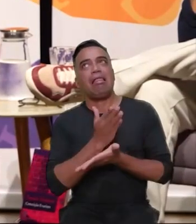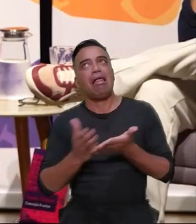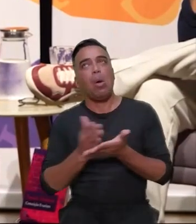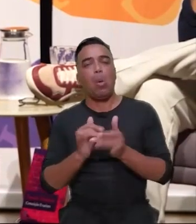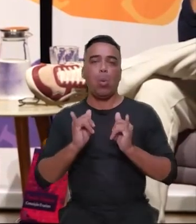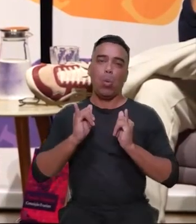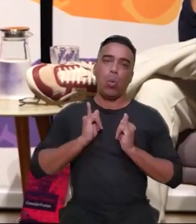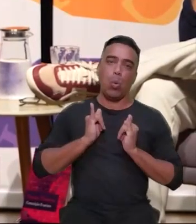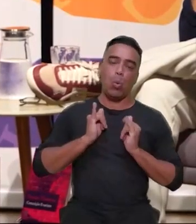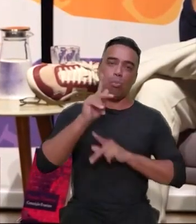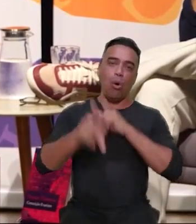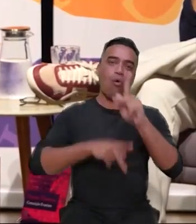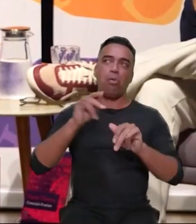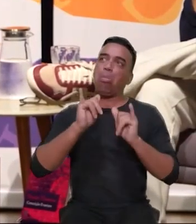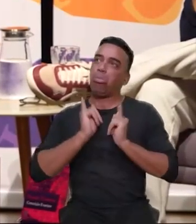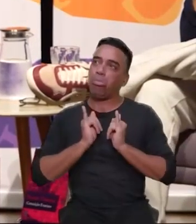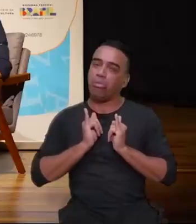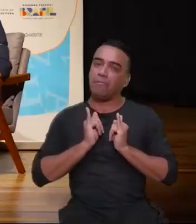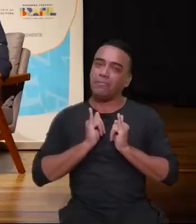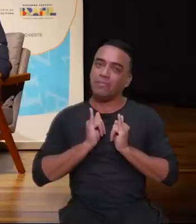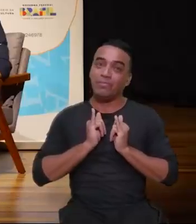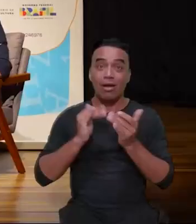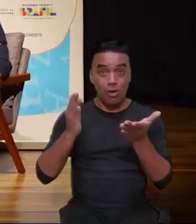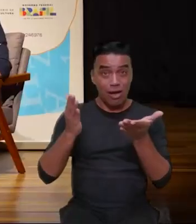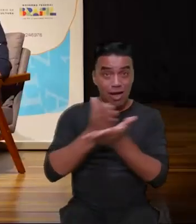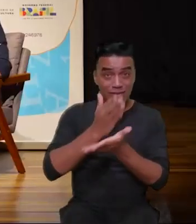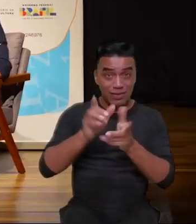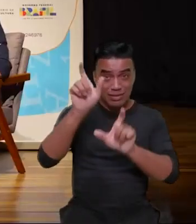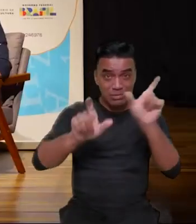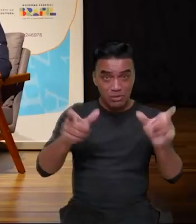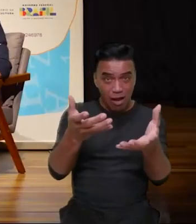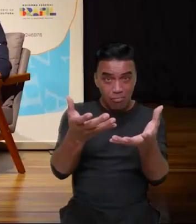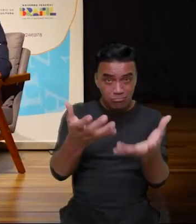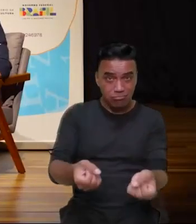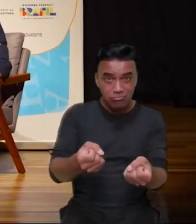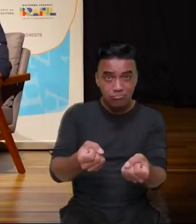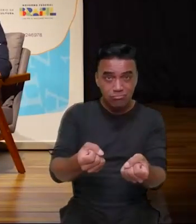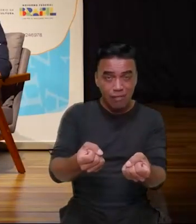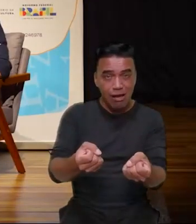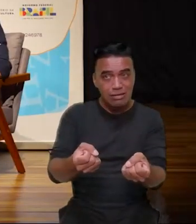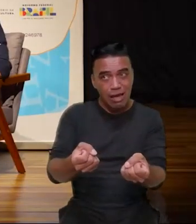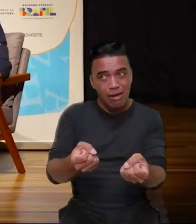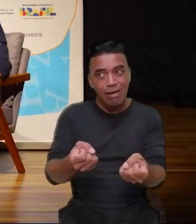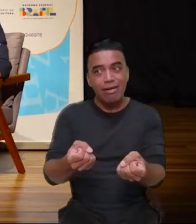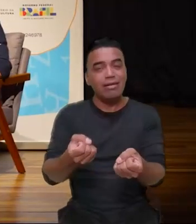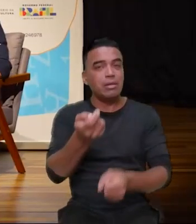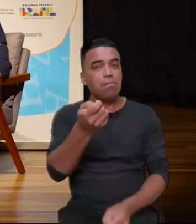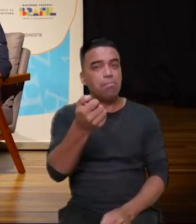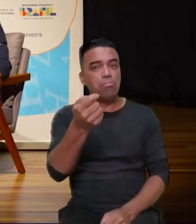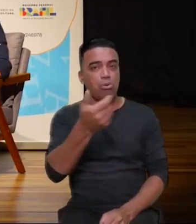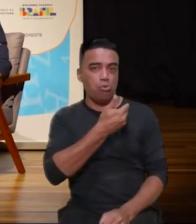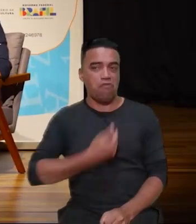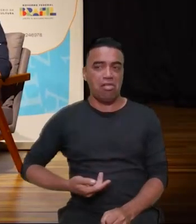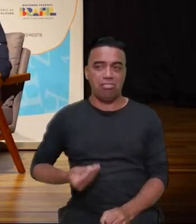para acomodar o povo. Então, as pessoas, às vezes, aceitam o pouco que lhe